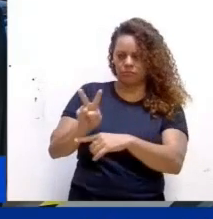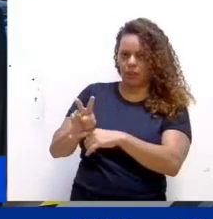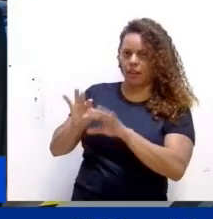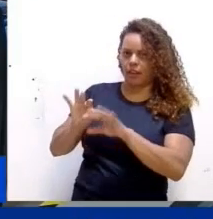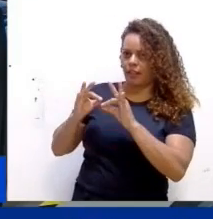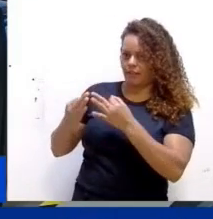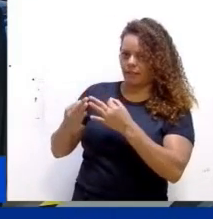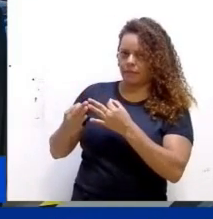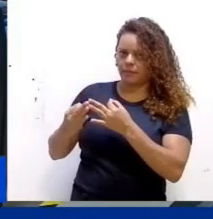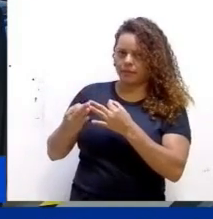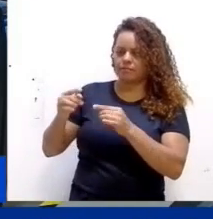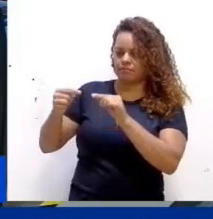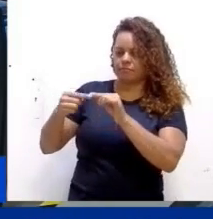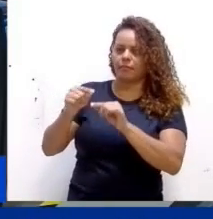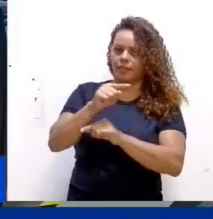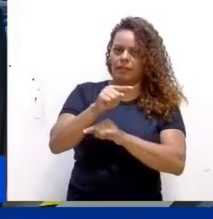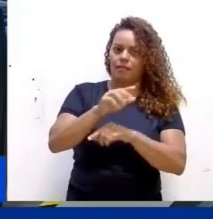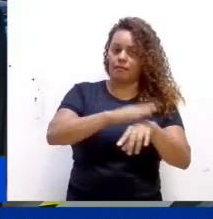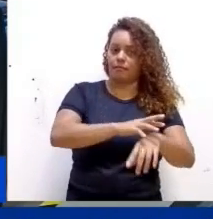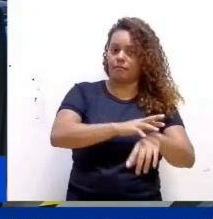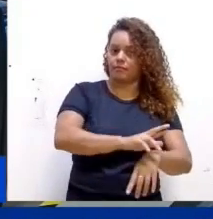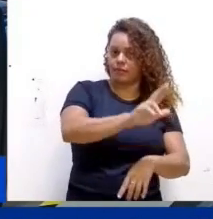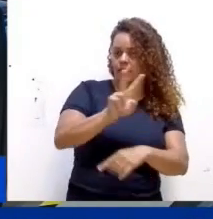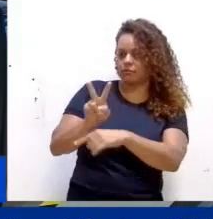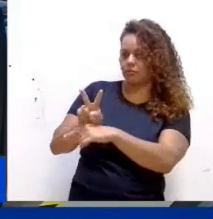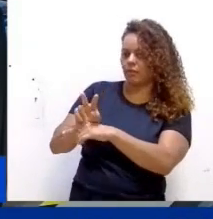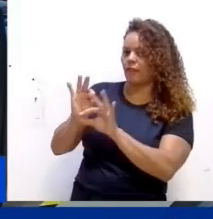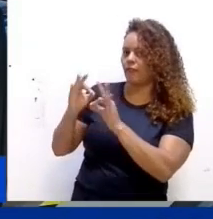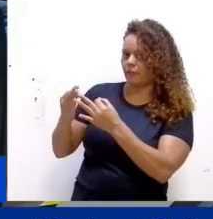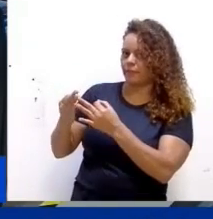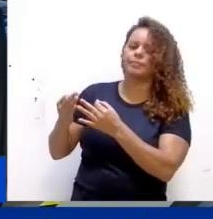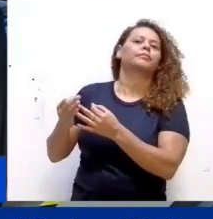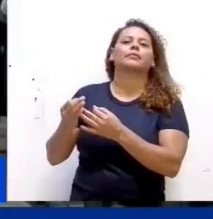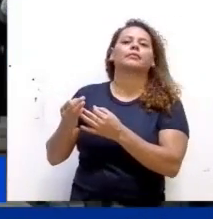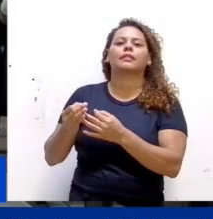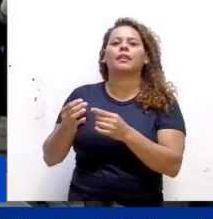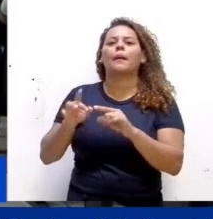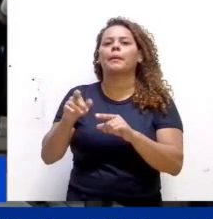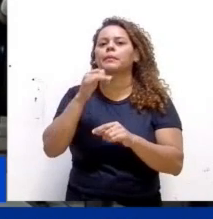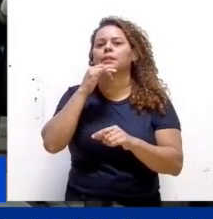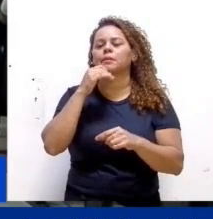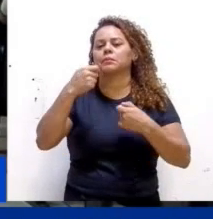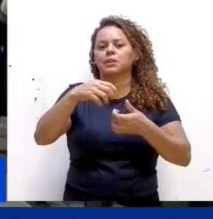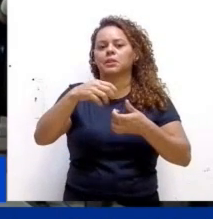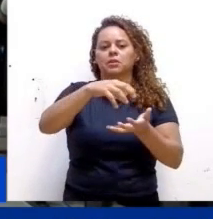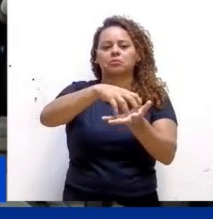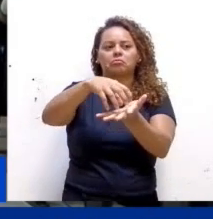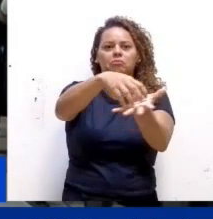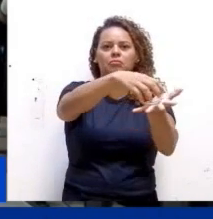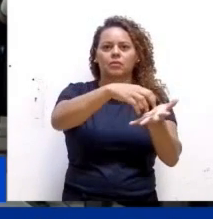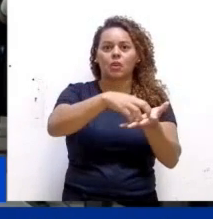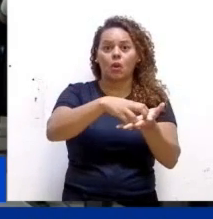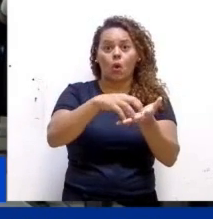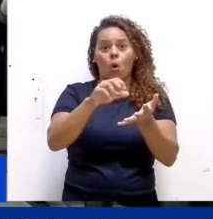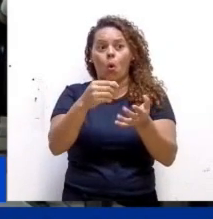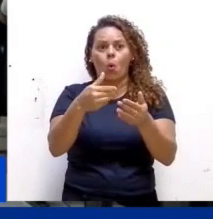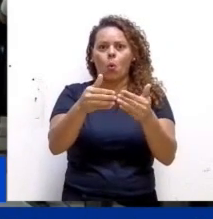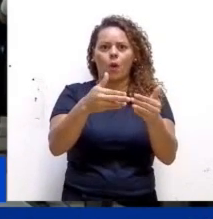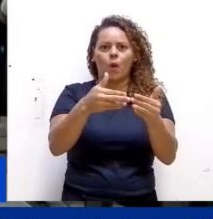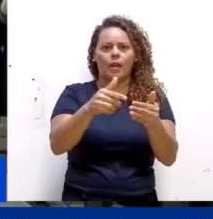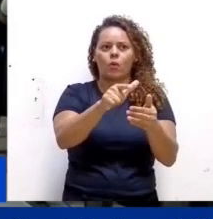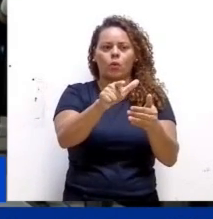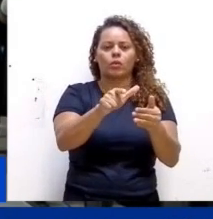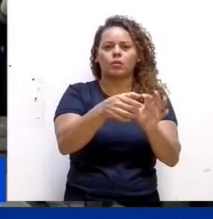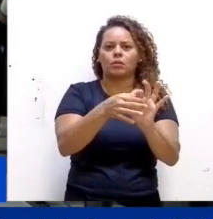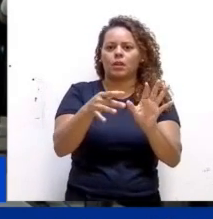Como é que oferece essa proteção estatal? Através desses órgãos, dessas instituições que estão à disposição da